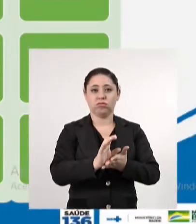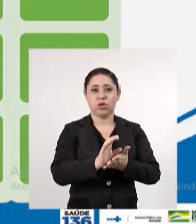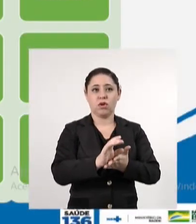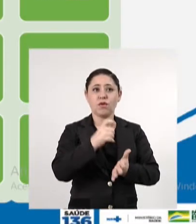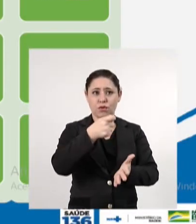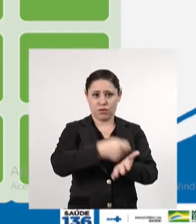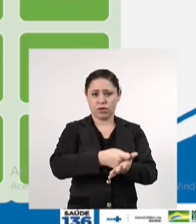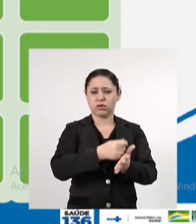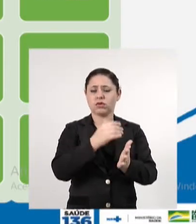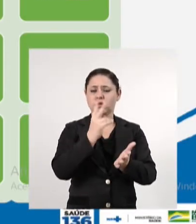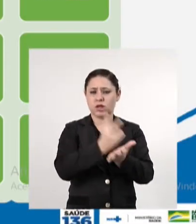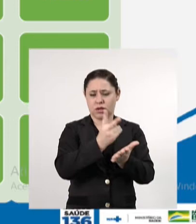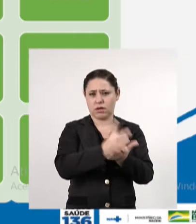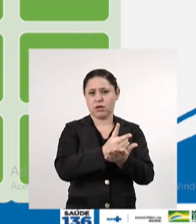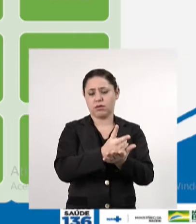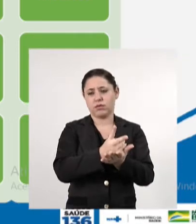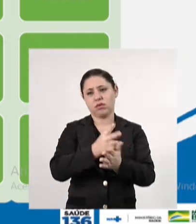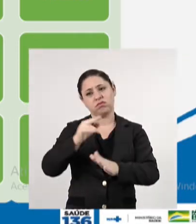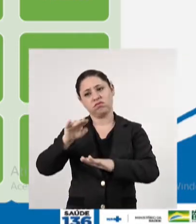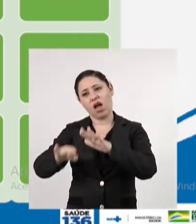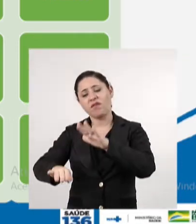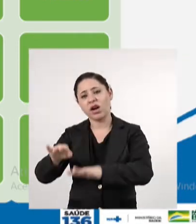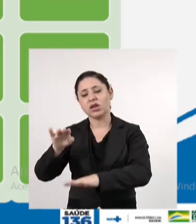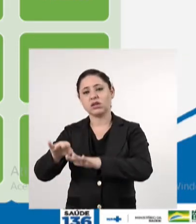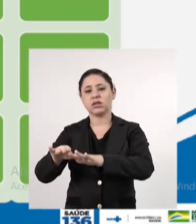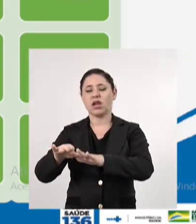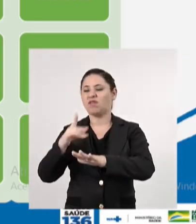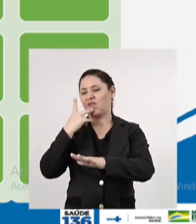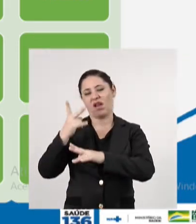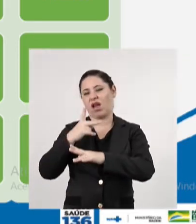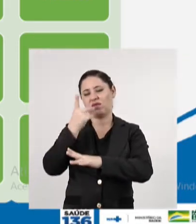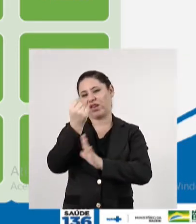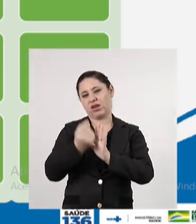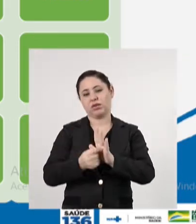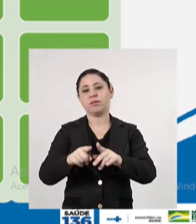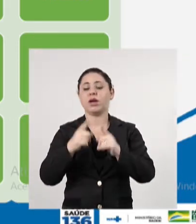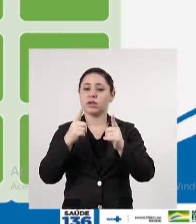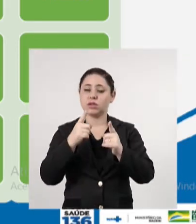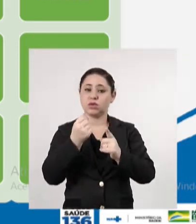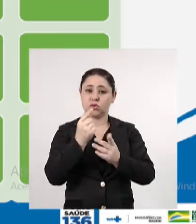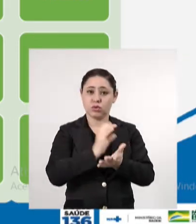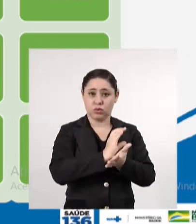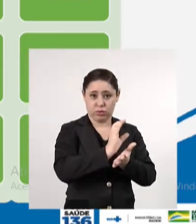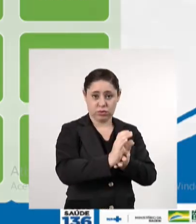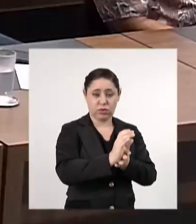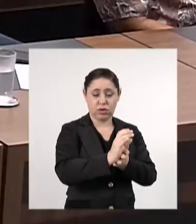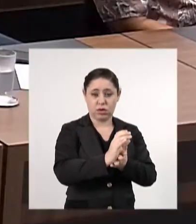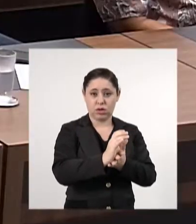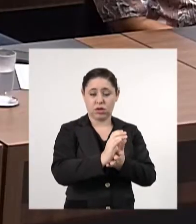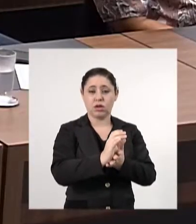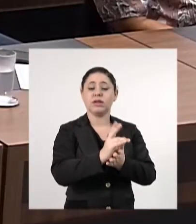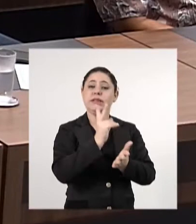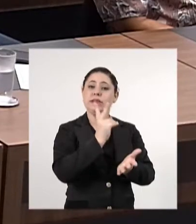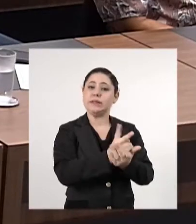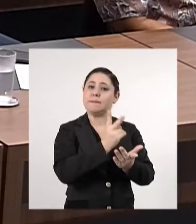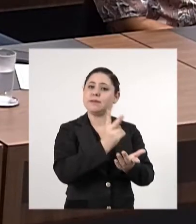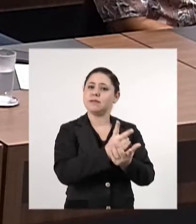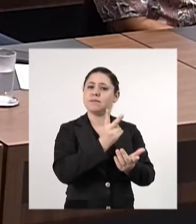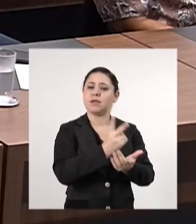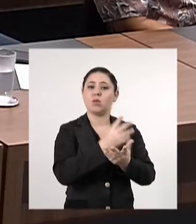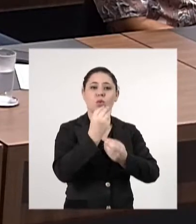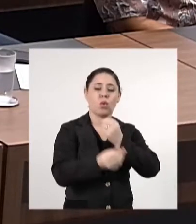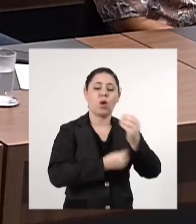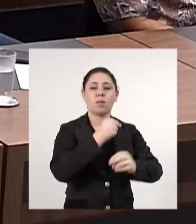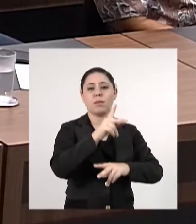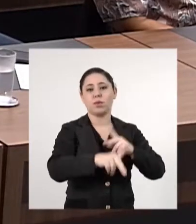variável. Nesses valores, não vou me deter nesses valores, mas a gente tinha o PAB fixo sendo repassado conforme a